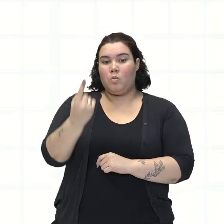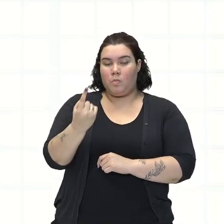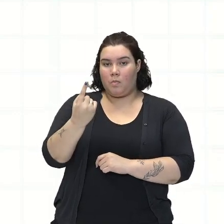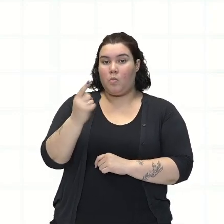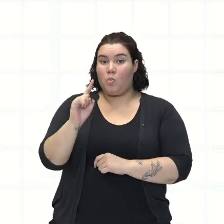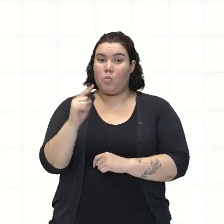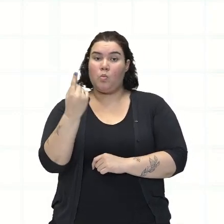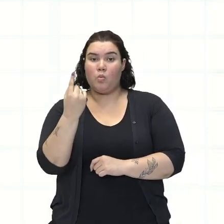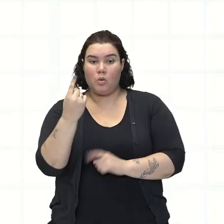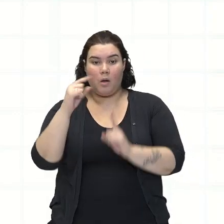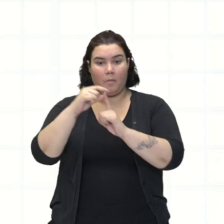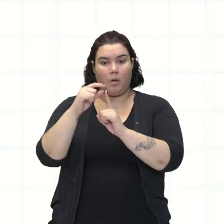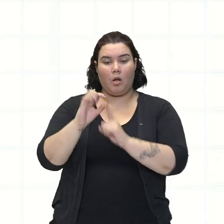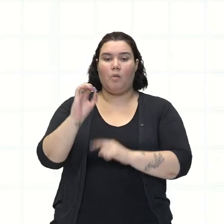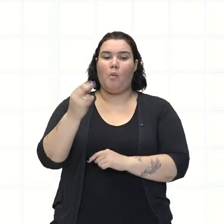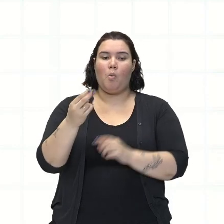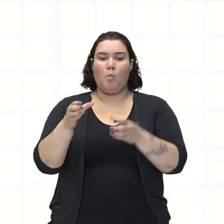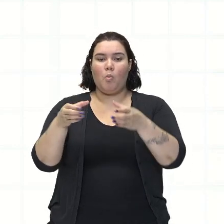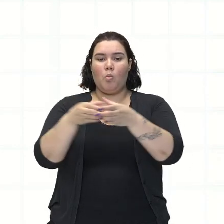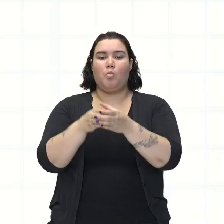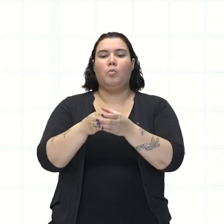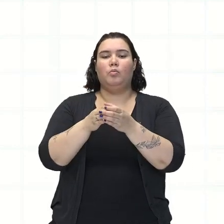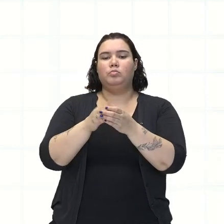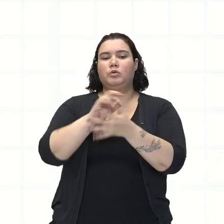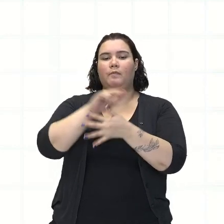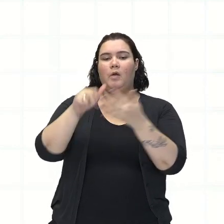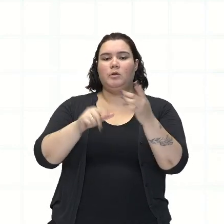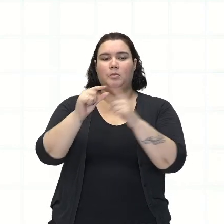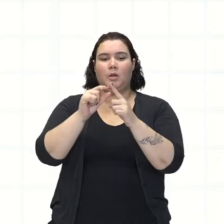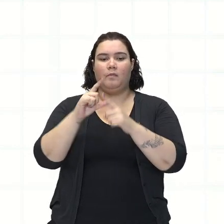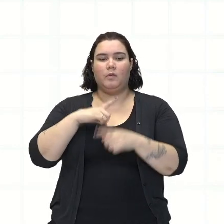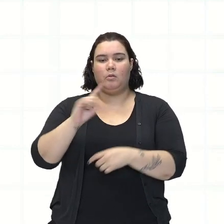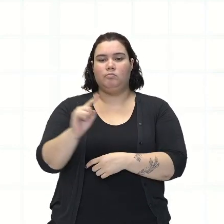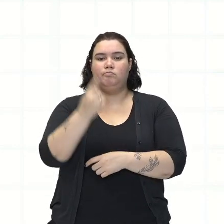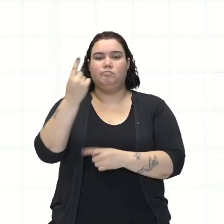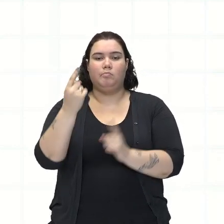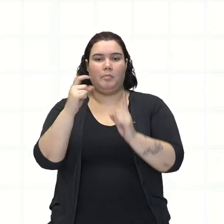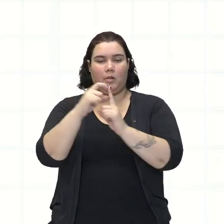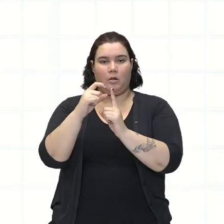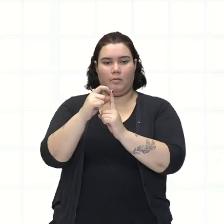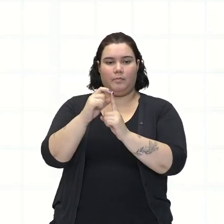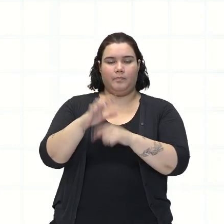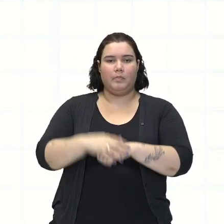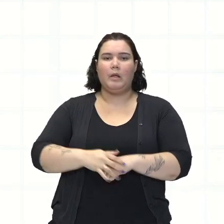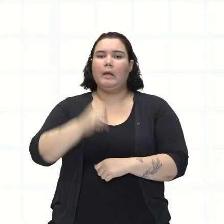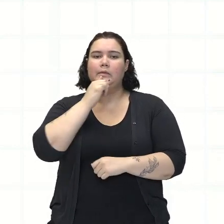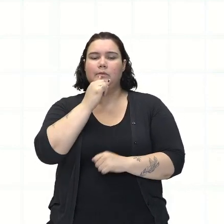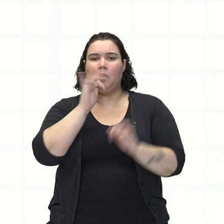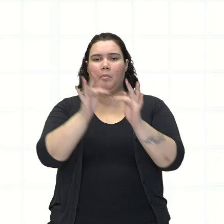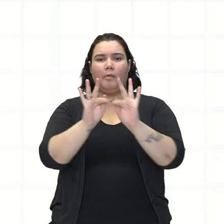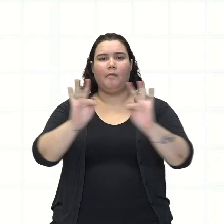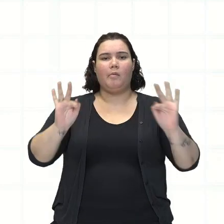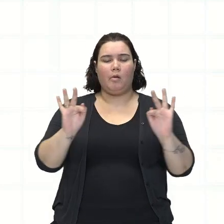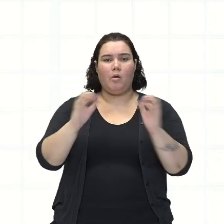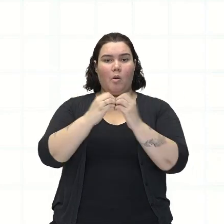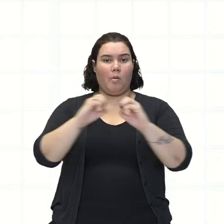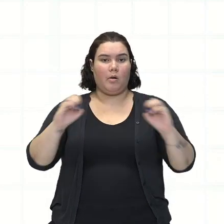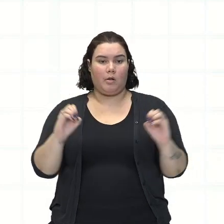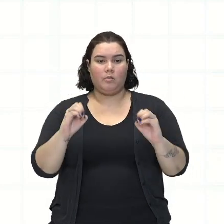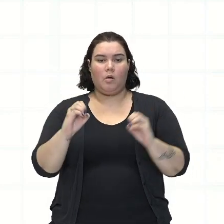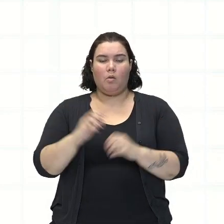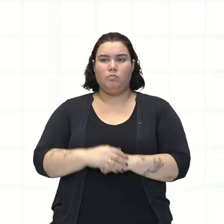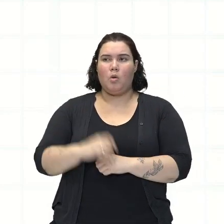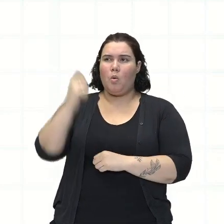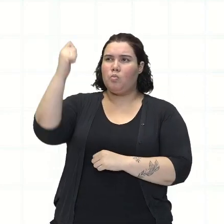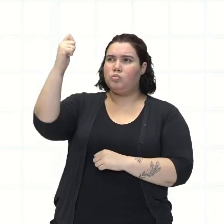de palavras que funciona como um único termo, como em o sol brilha. Então o sujeito vai ser aquele que a